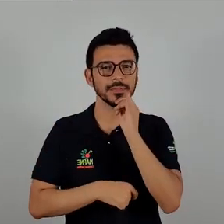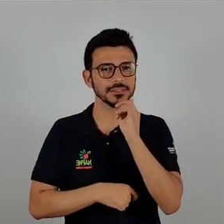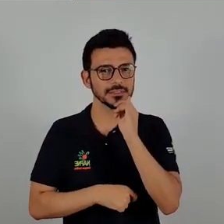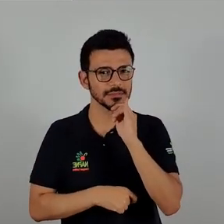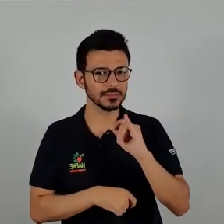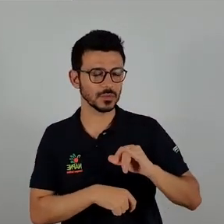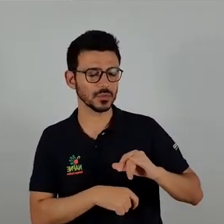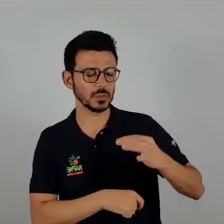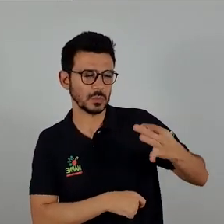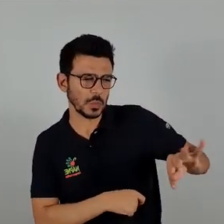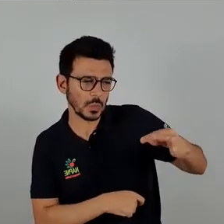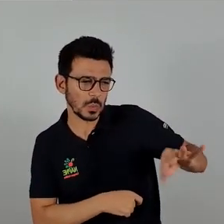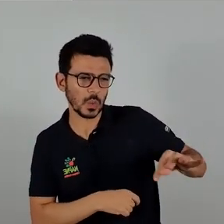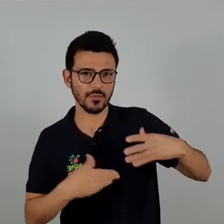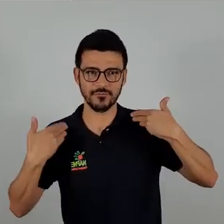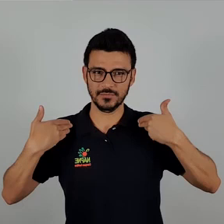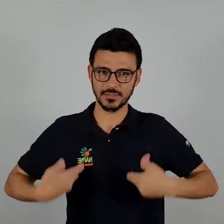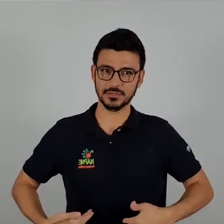um...